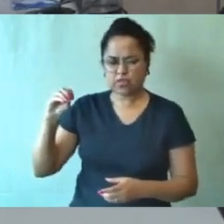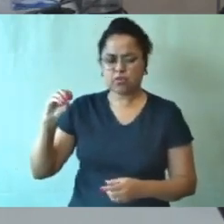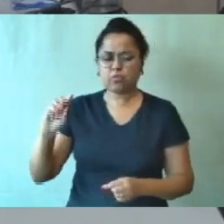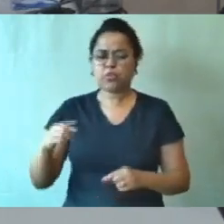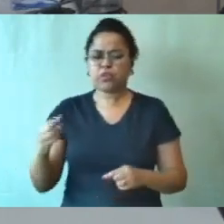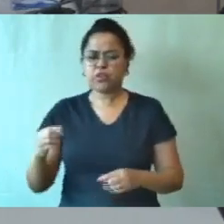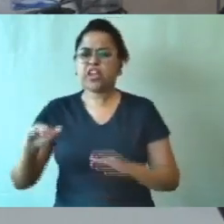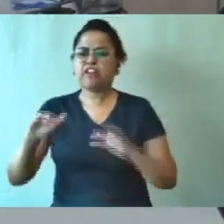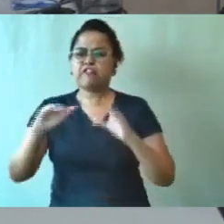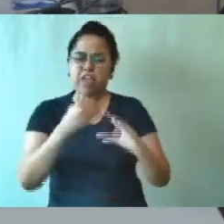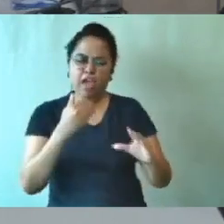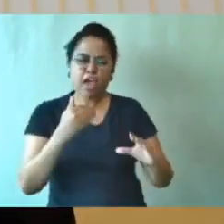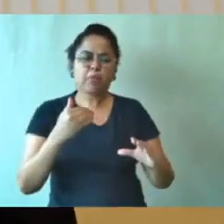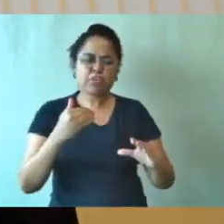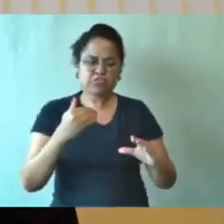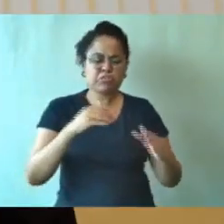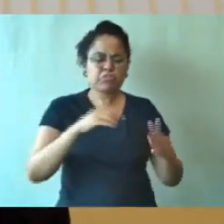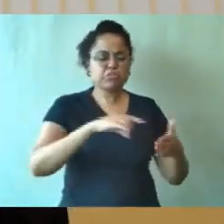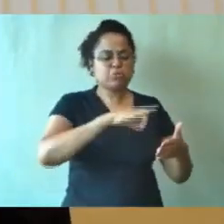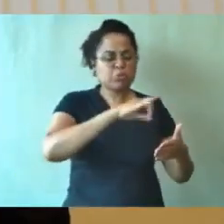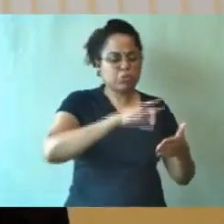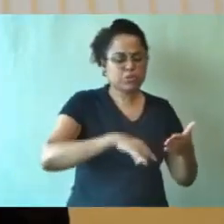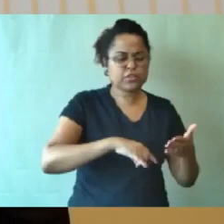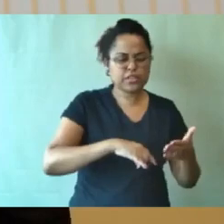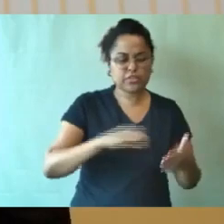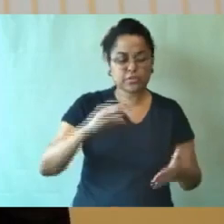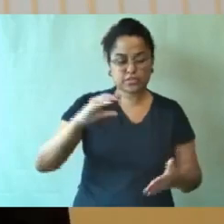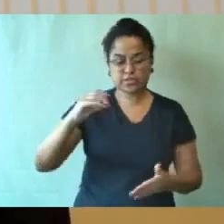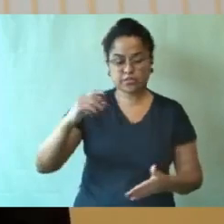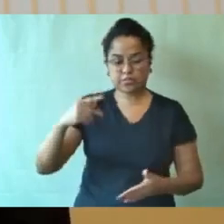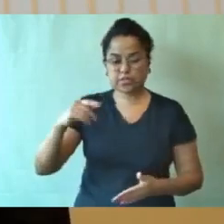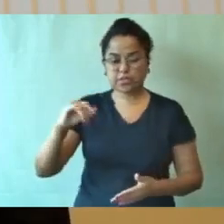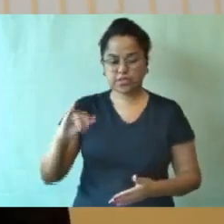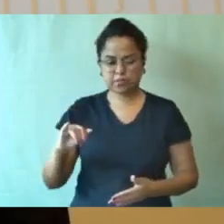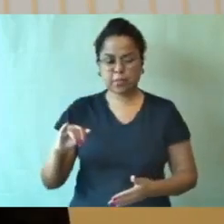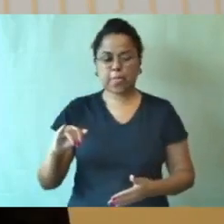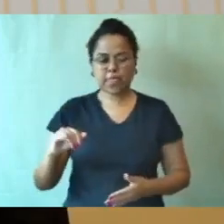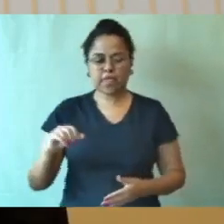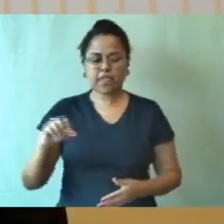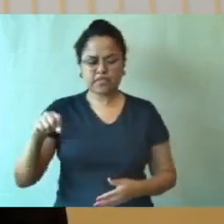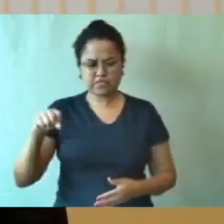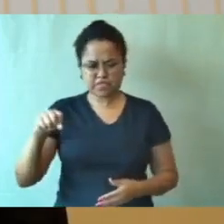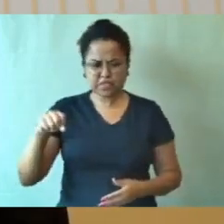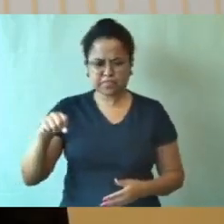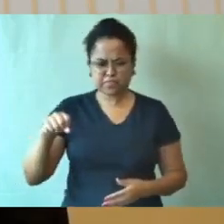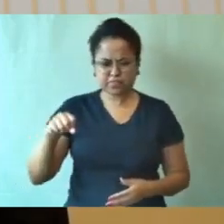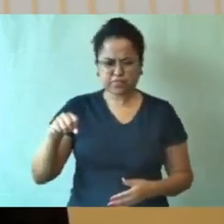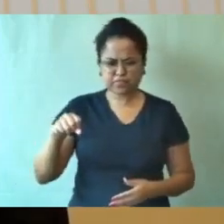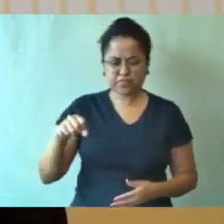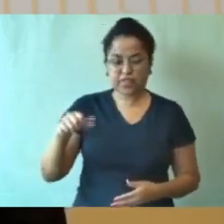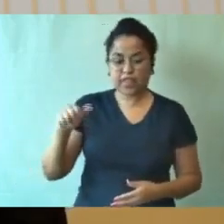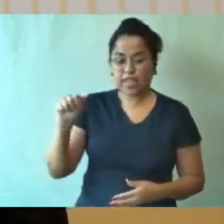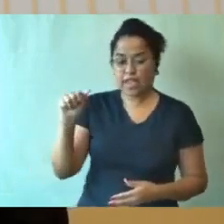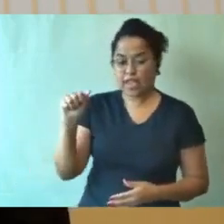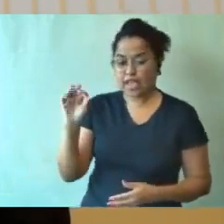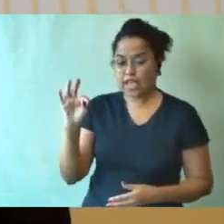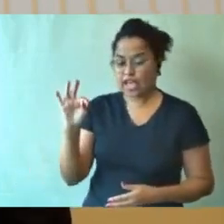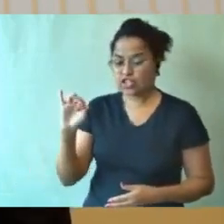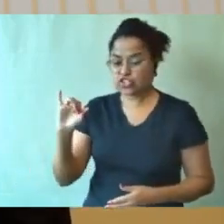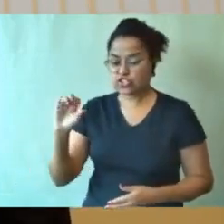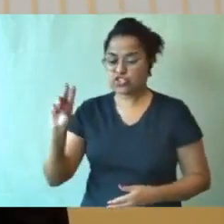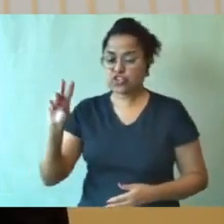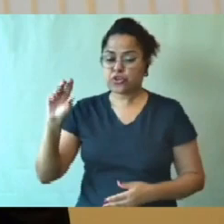por gentileza, aqui nessa CPI. Encaminho, sim. Eu comprei ativos da Torres, veículos e a participação